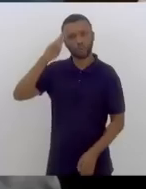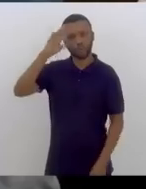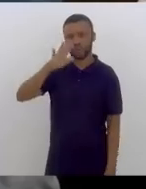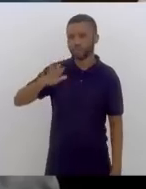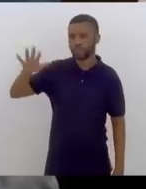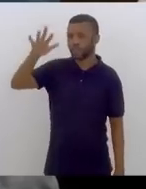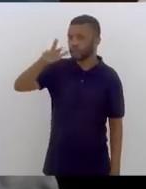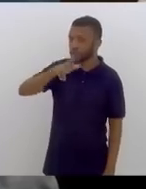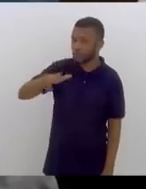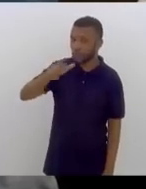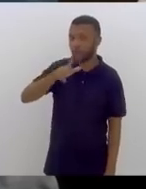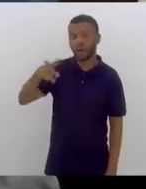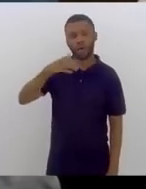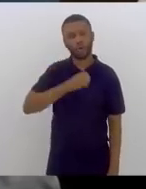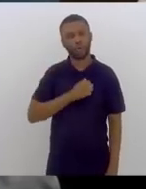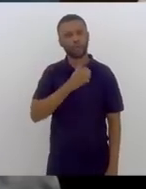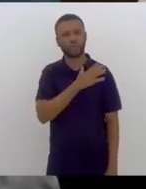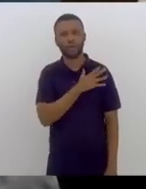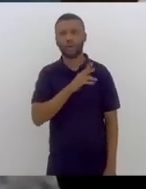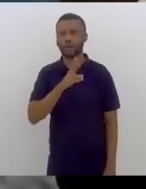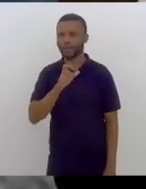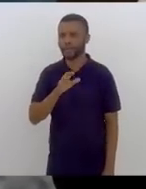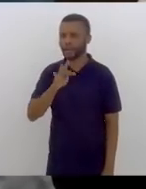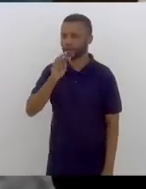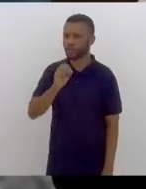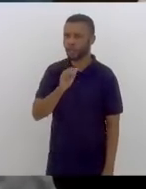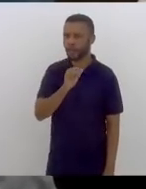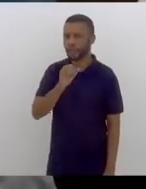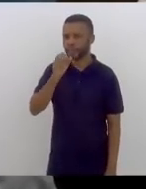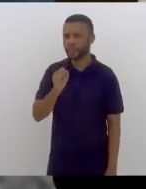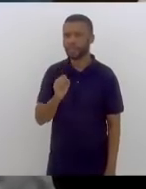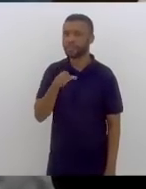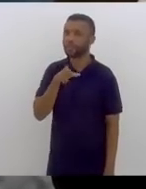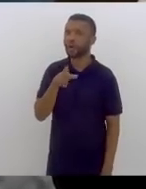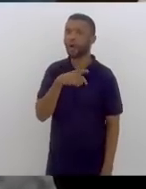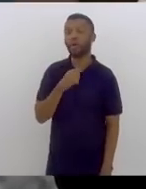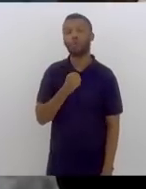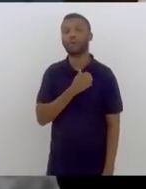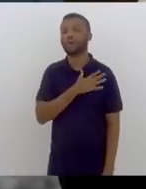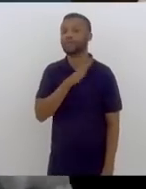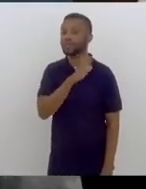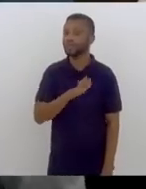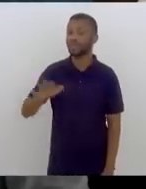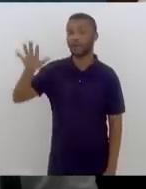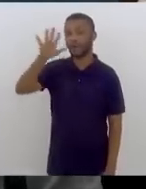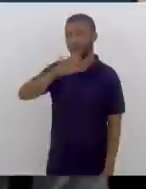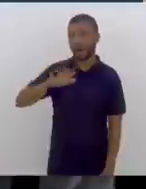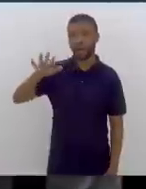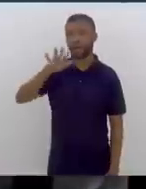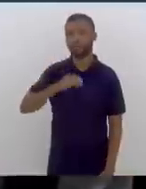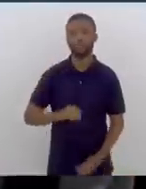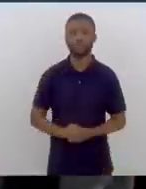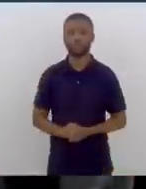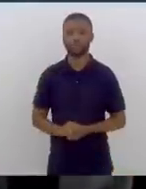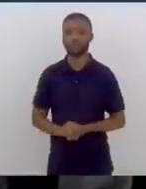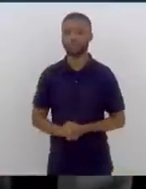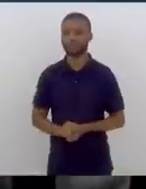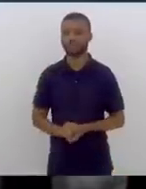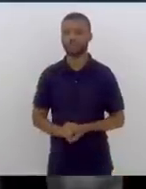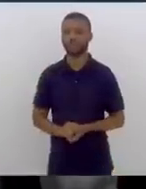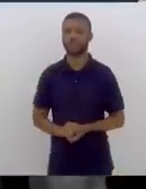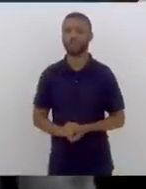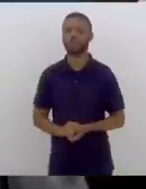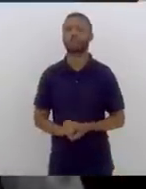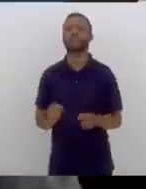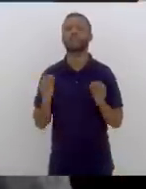não é o Coronel Renato Assis não é o Coronel rali que não é o Comandante geral quem vai fazer isso é o Coronel